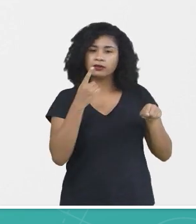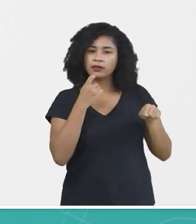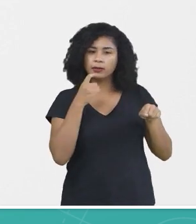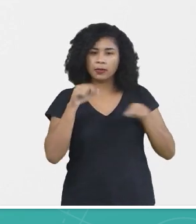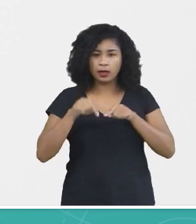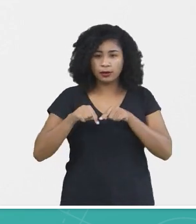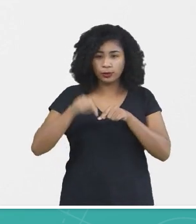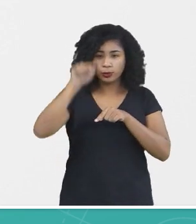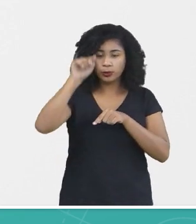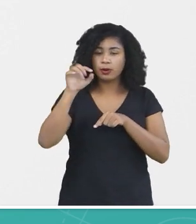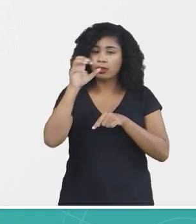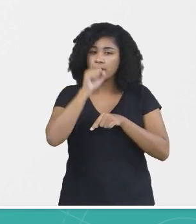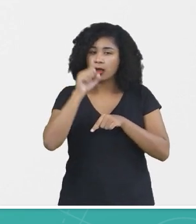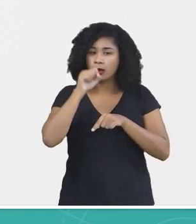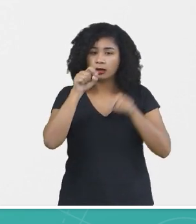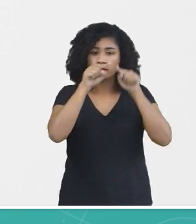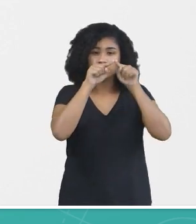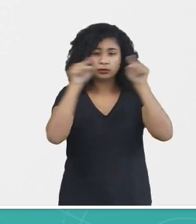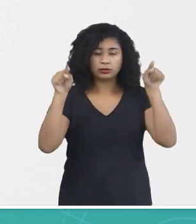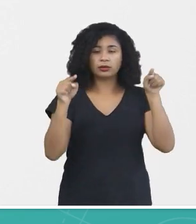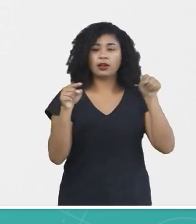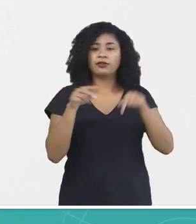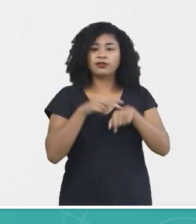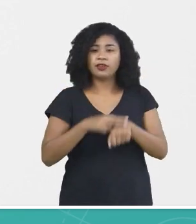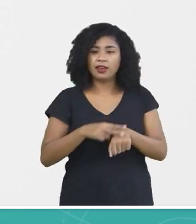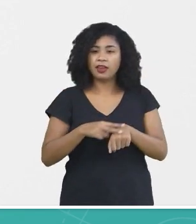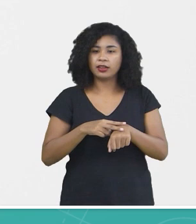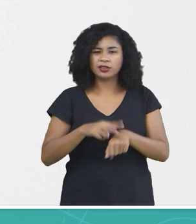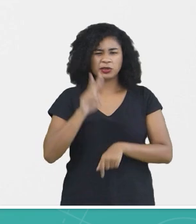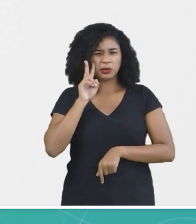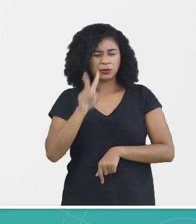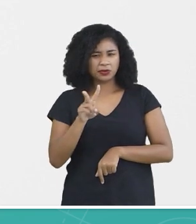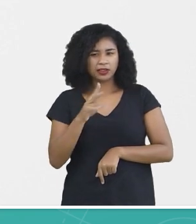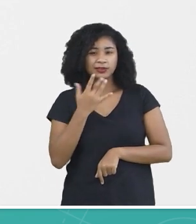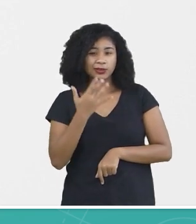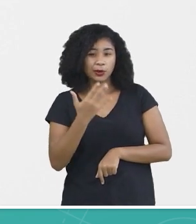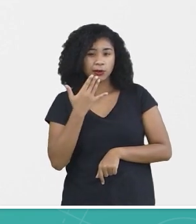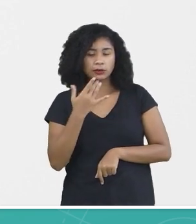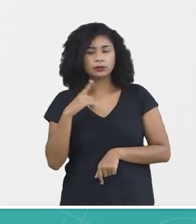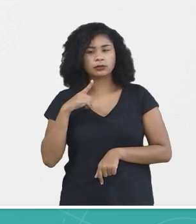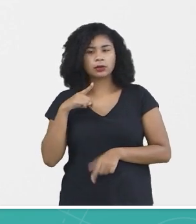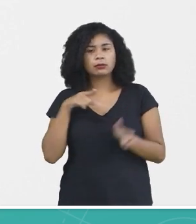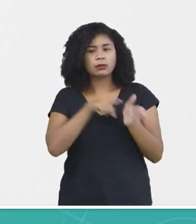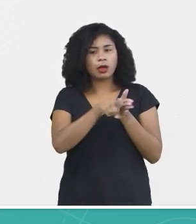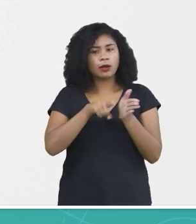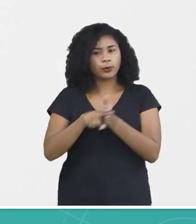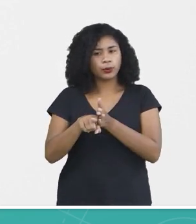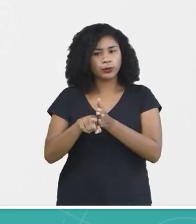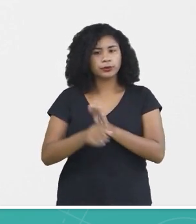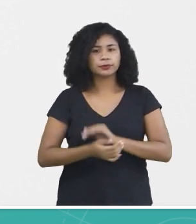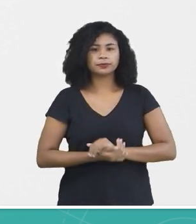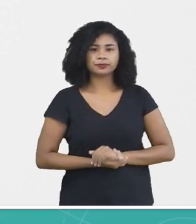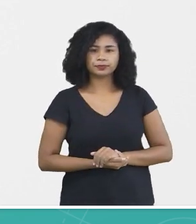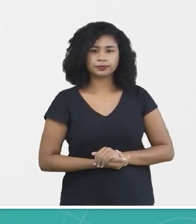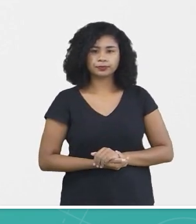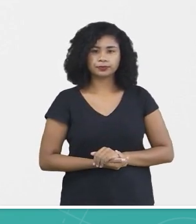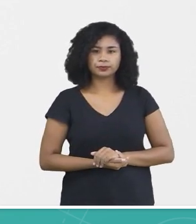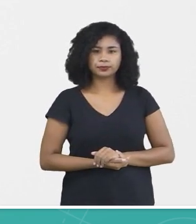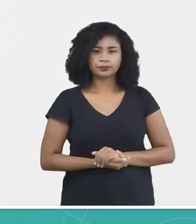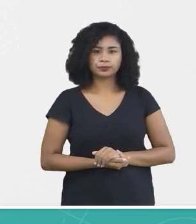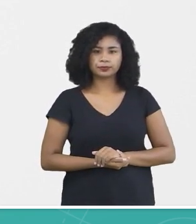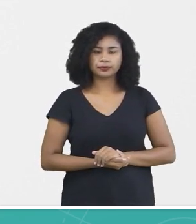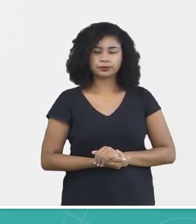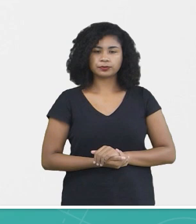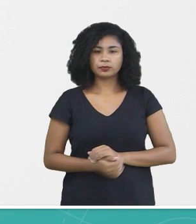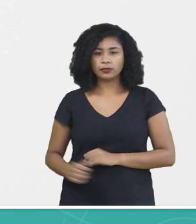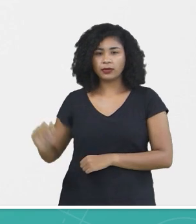que interessante. E com essa combinação de cores, nós temos aí algumas perguntinhas. Olha aí, a pergunta